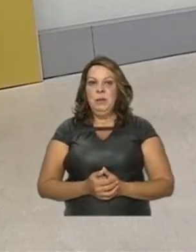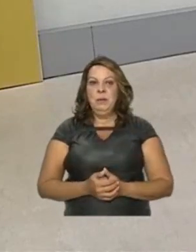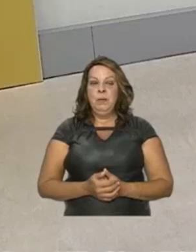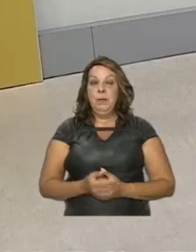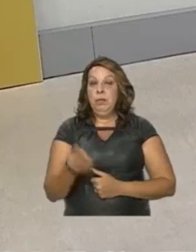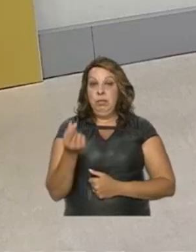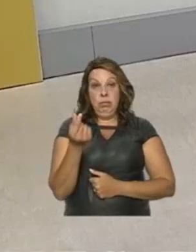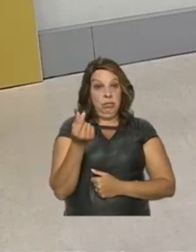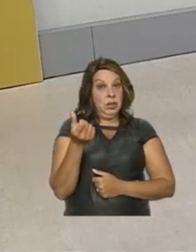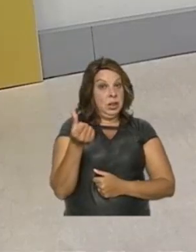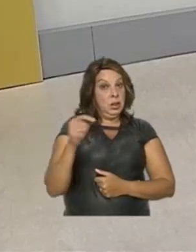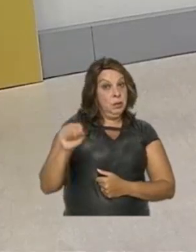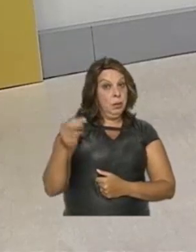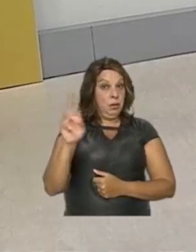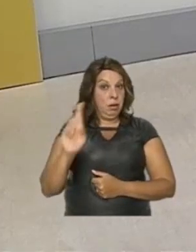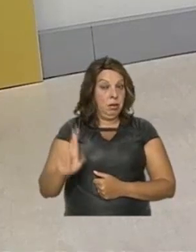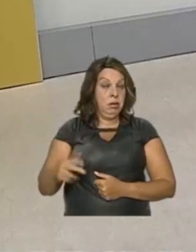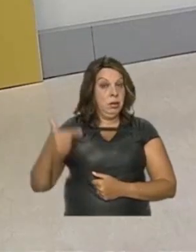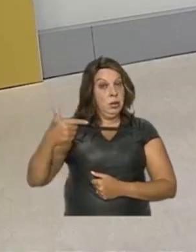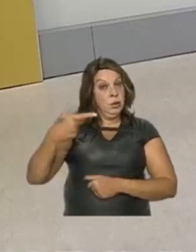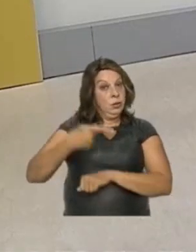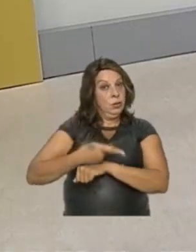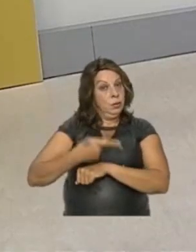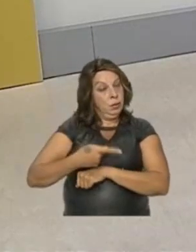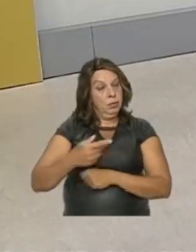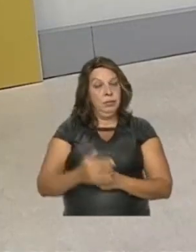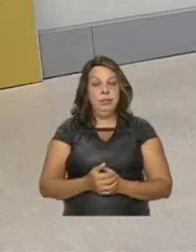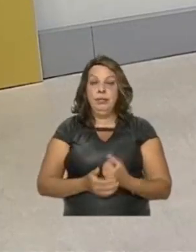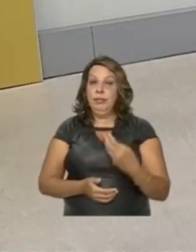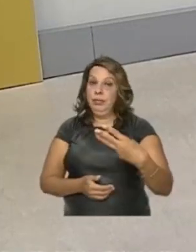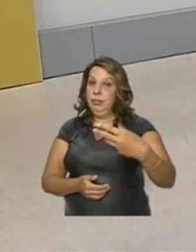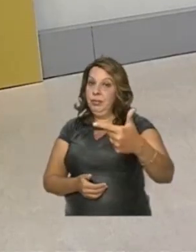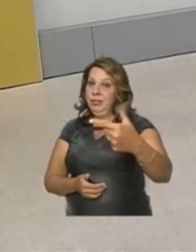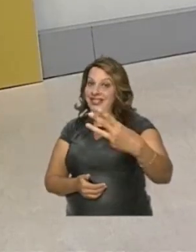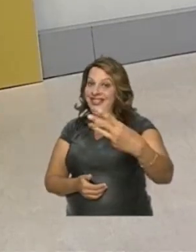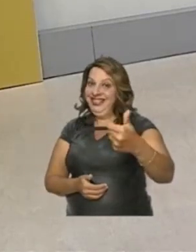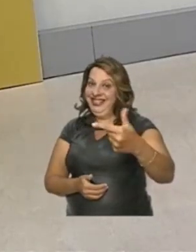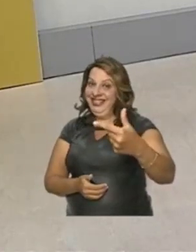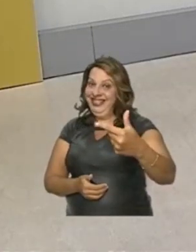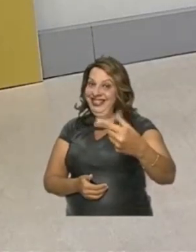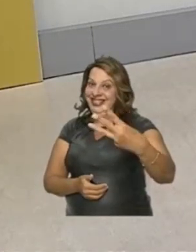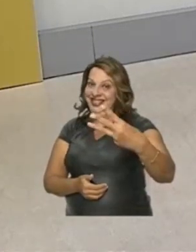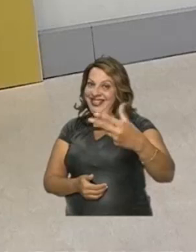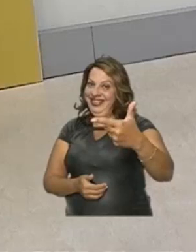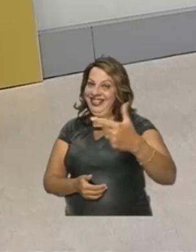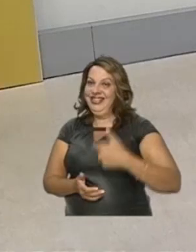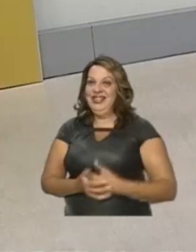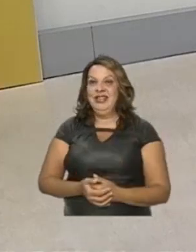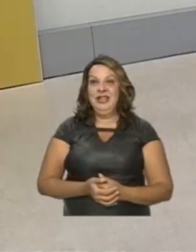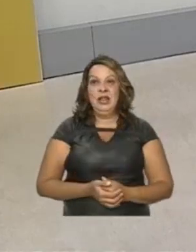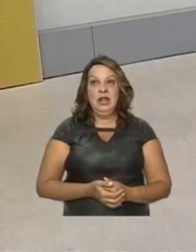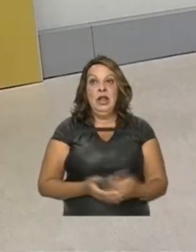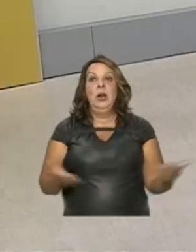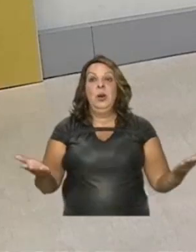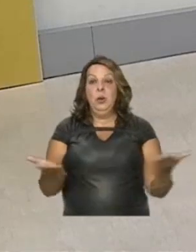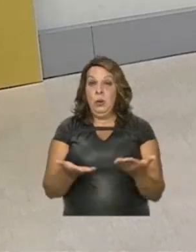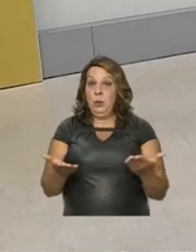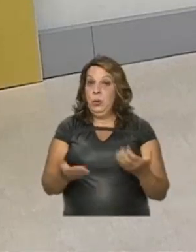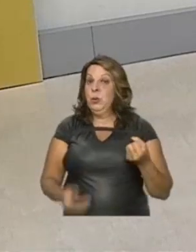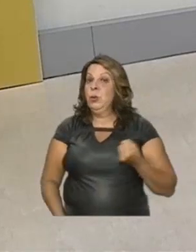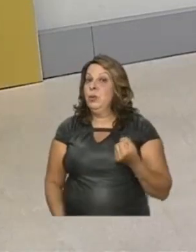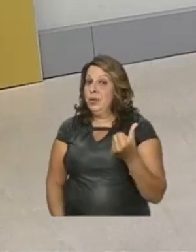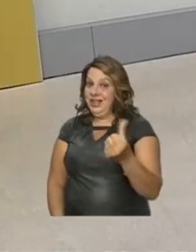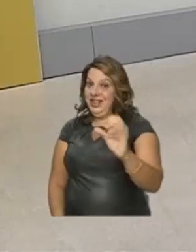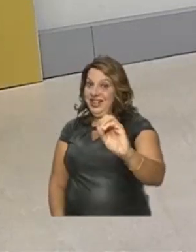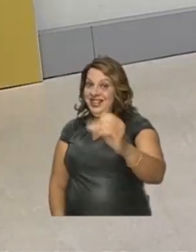Vale R$6.000, é o nosso segundo prêmio. 32, 32. 32 subiu, sobe também a bolinha de